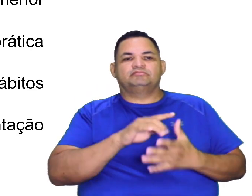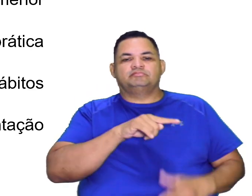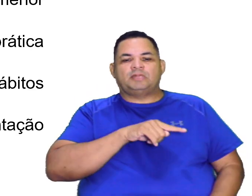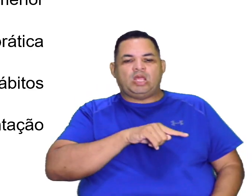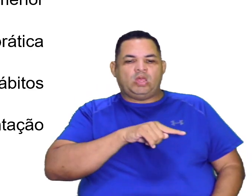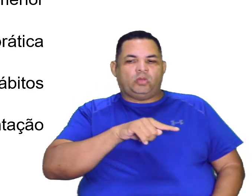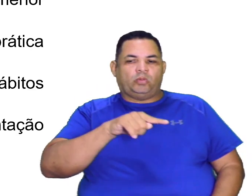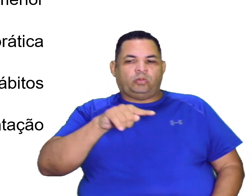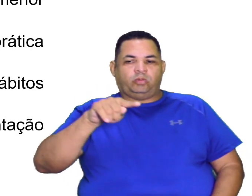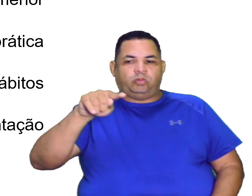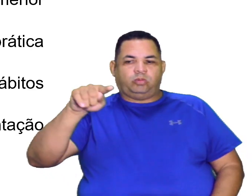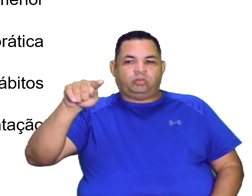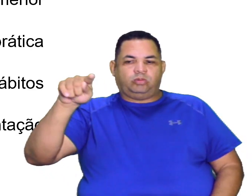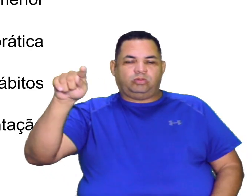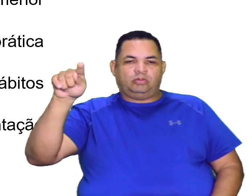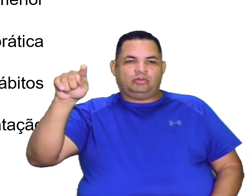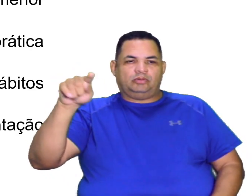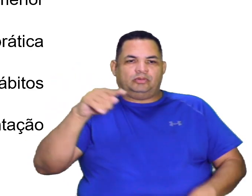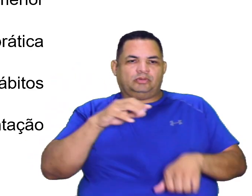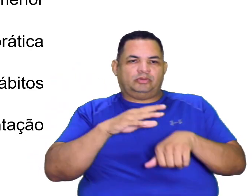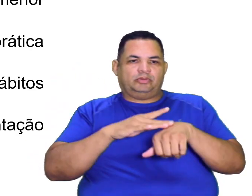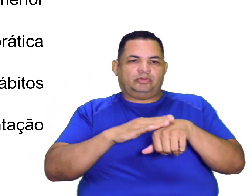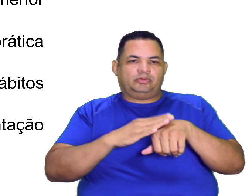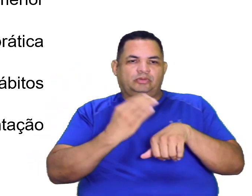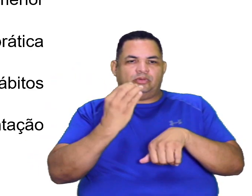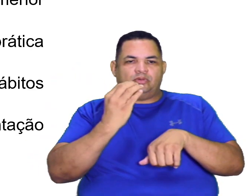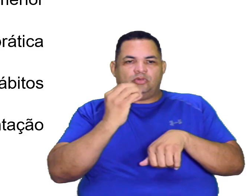significativamente para o aumento das doenças crônicas